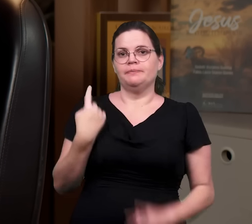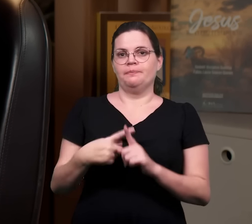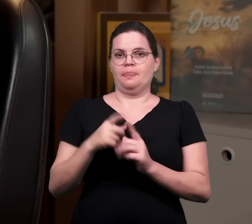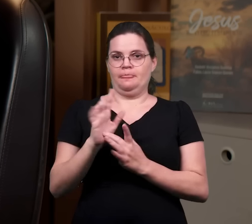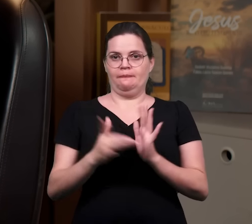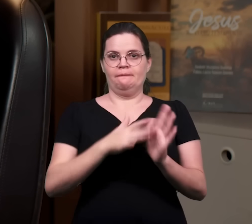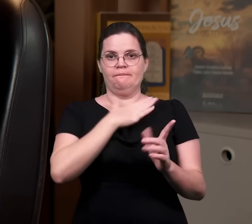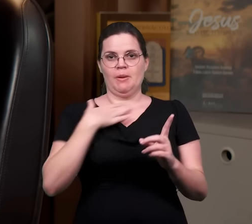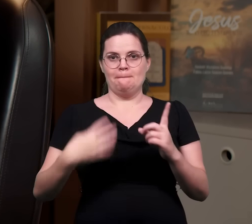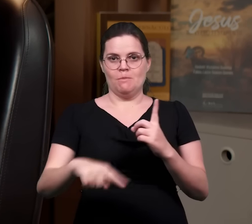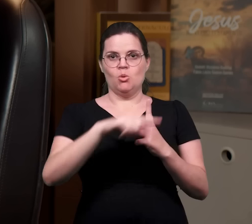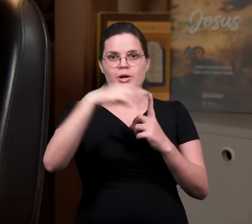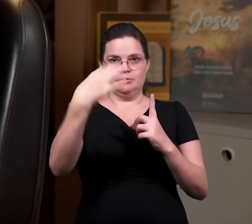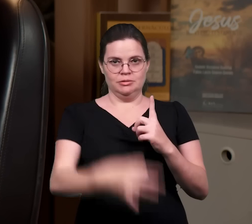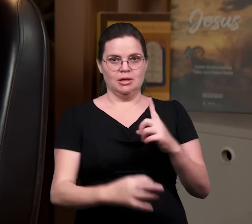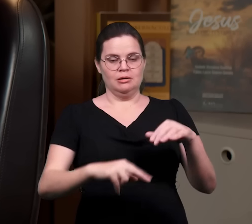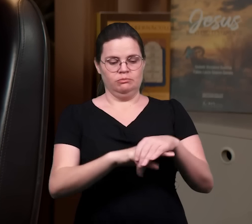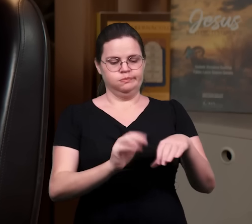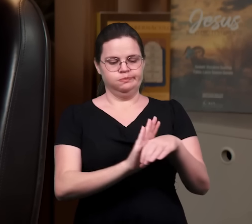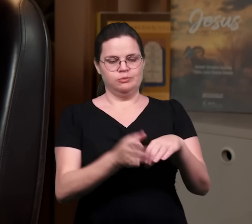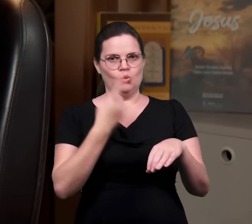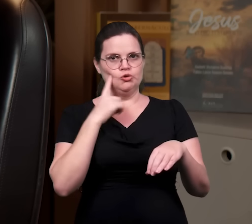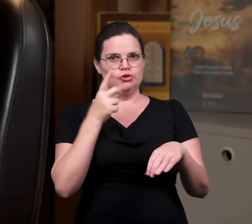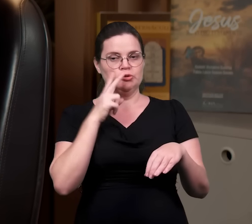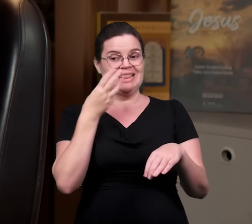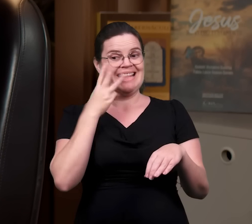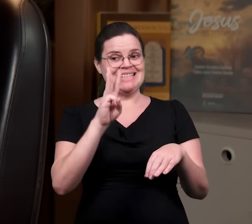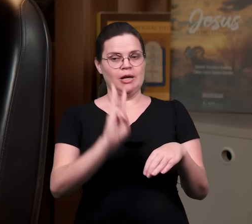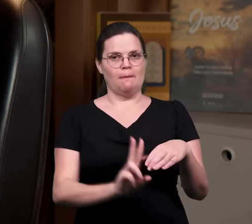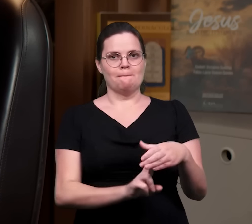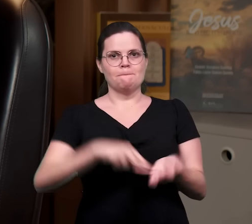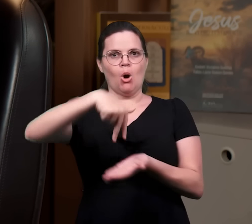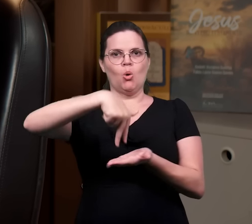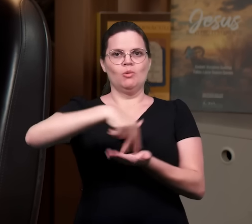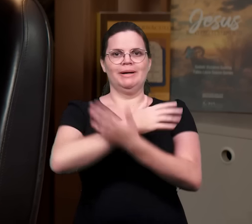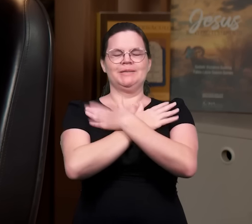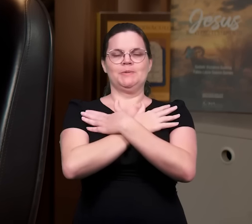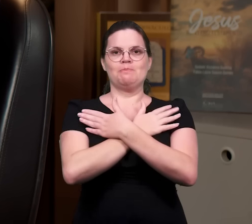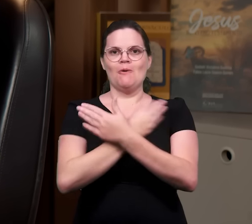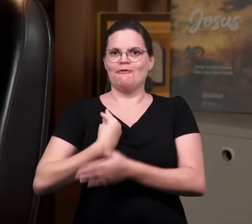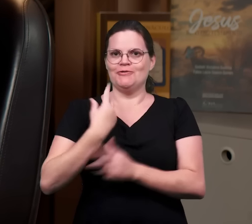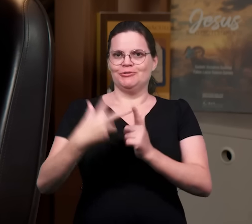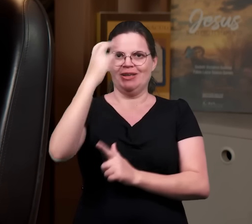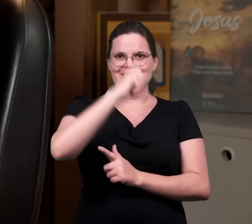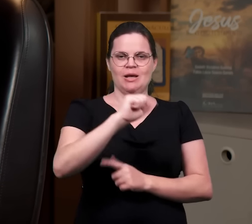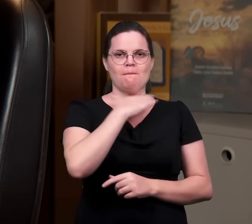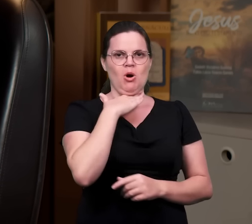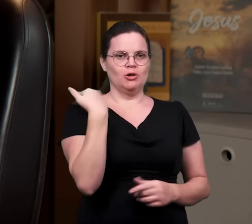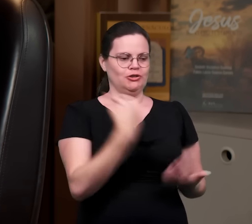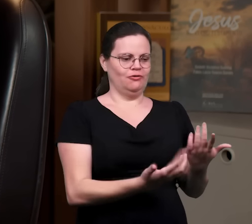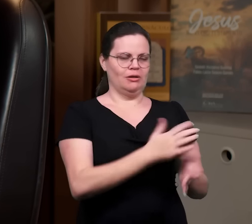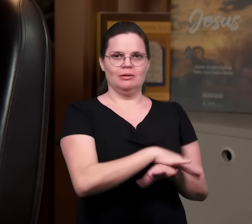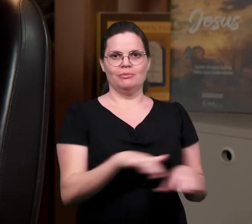passou um período ali no túmulo, mas ele ressuscitou ao 3º dia, né? E algumas vezes as pessoas, eu acho muito interessante aquele